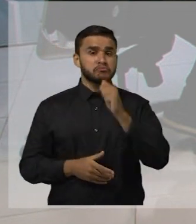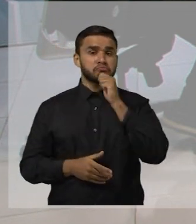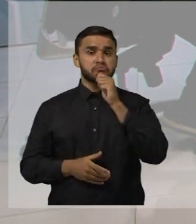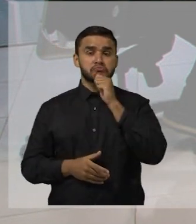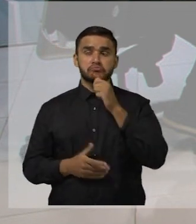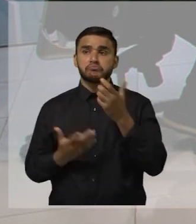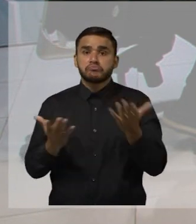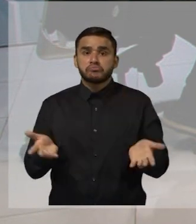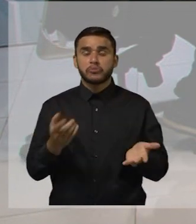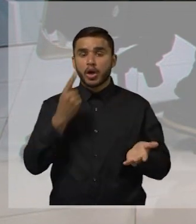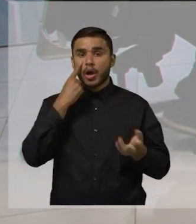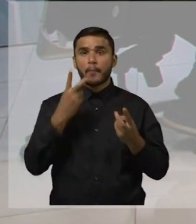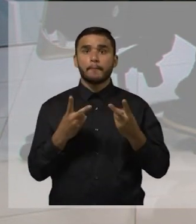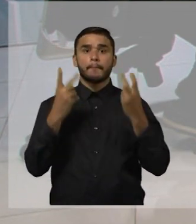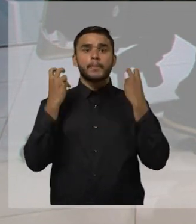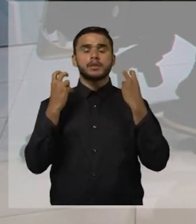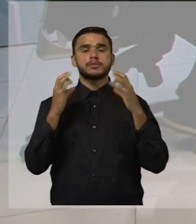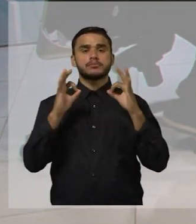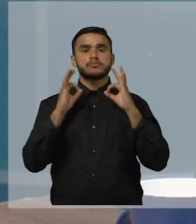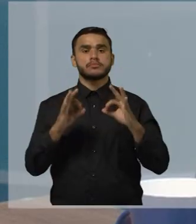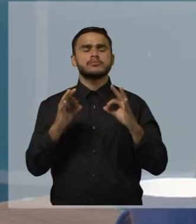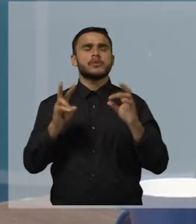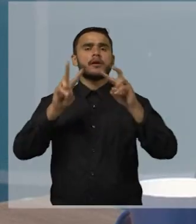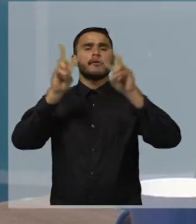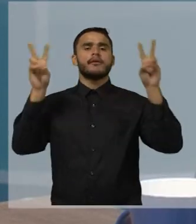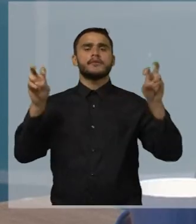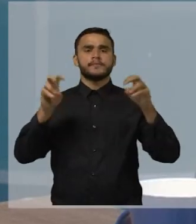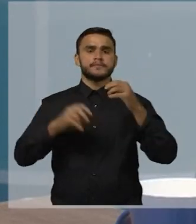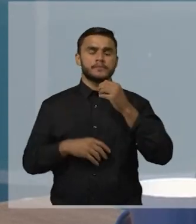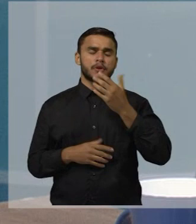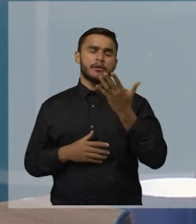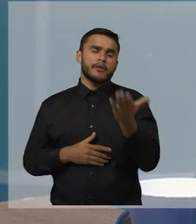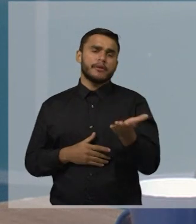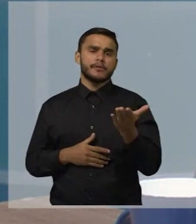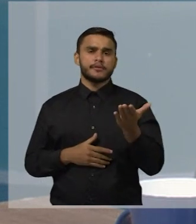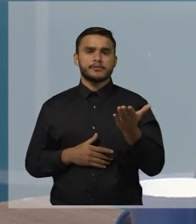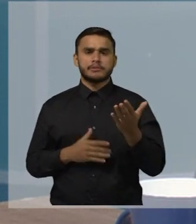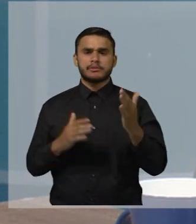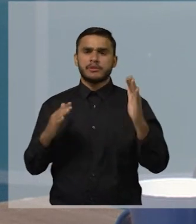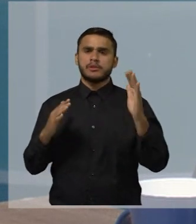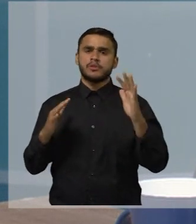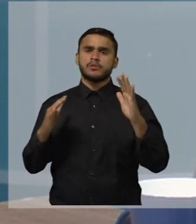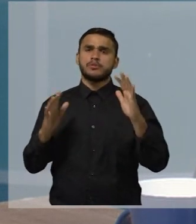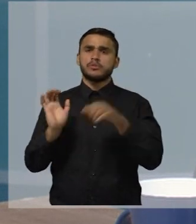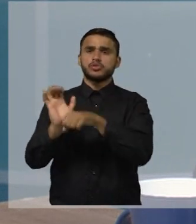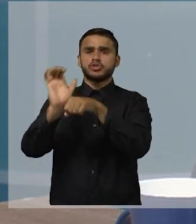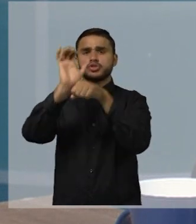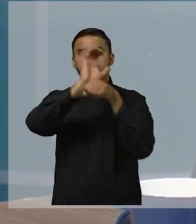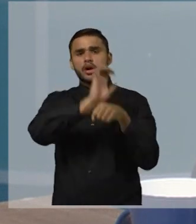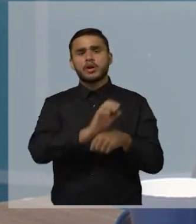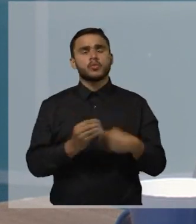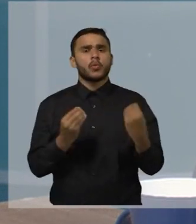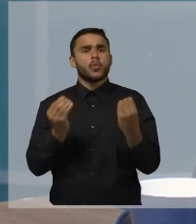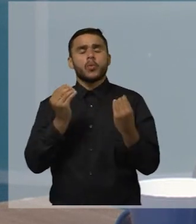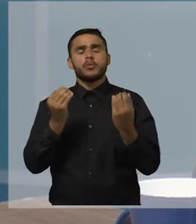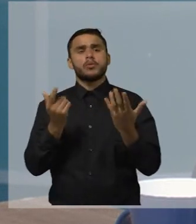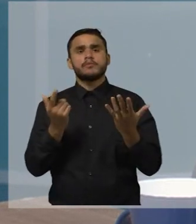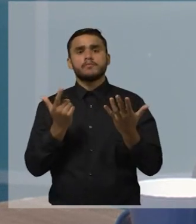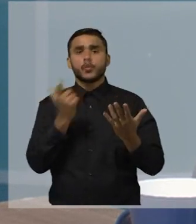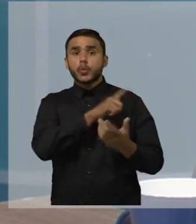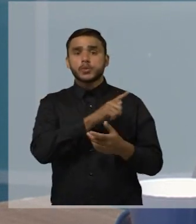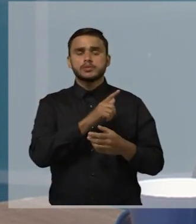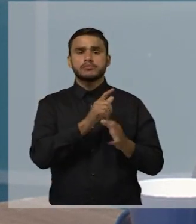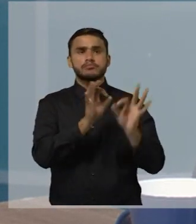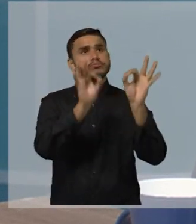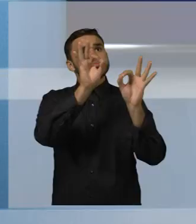isso tudo vai ser equacionado. Eu não vi nenhuma sinalização ainda com relação à questão das